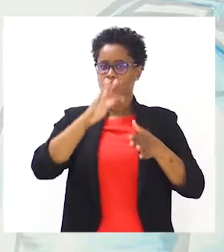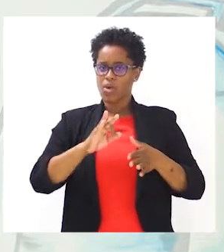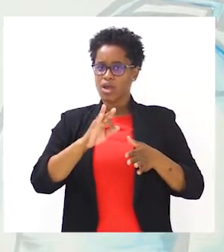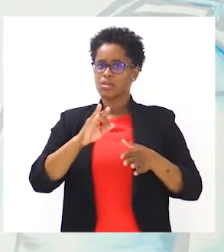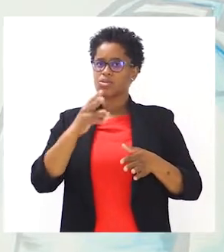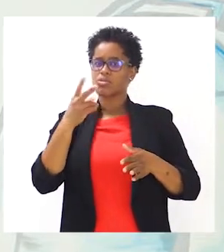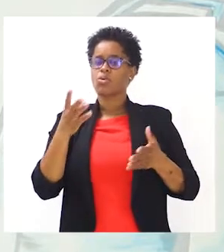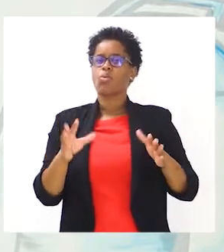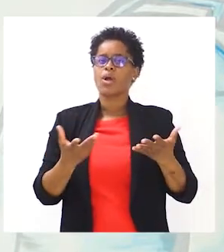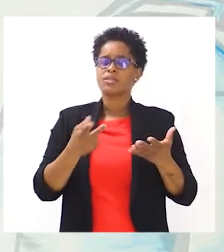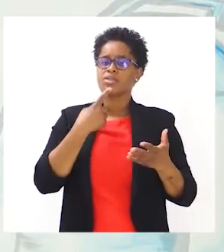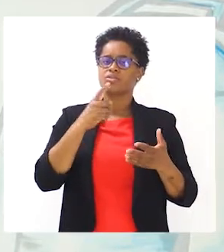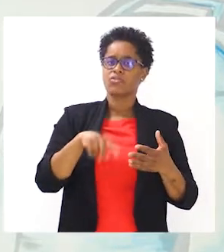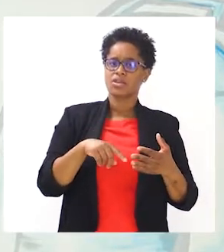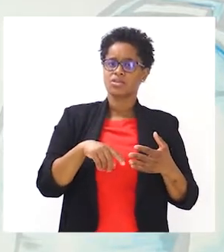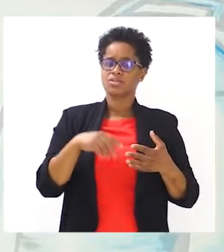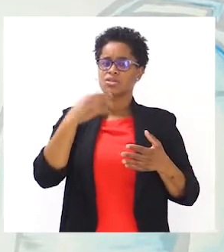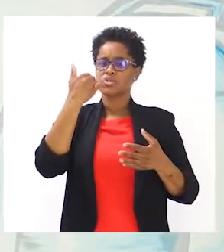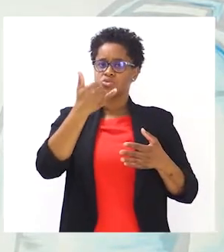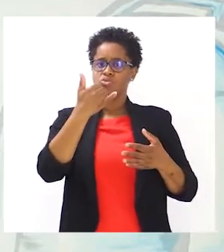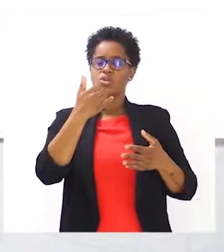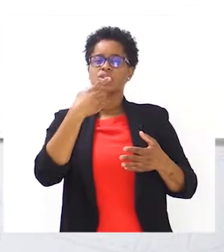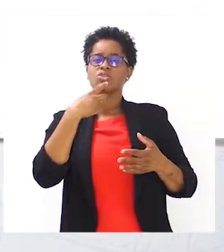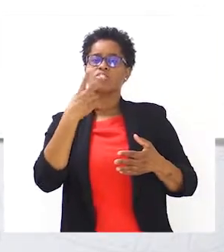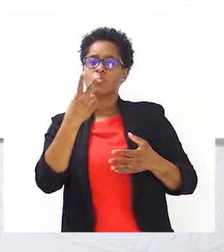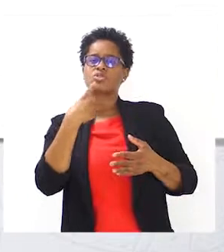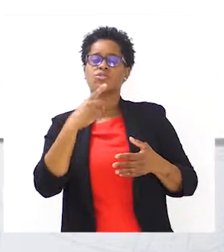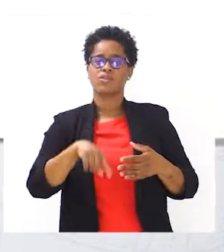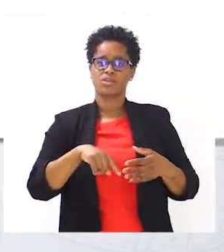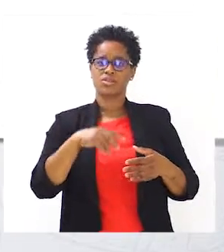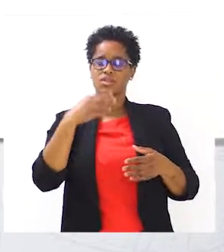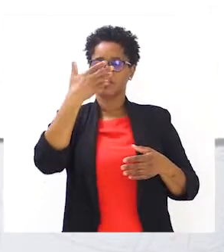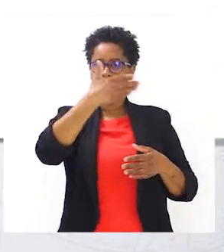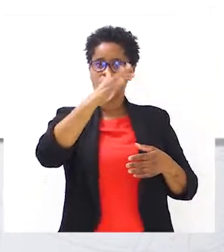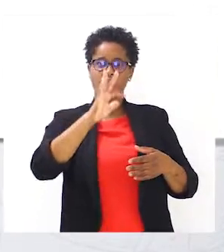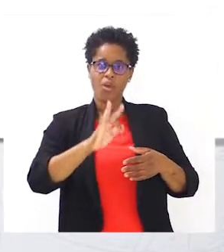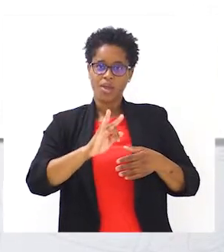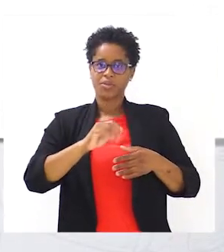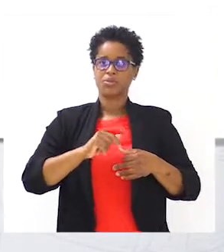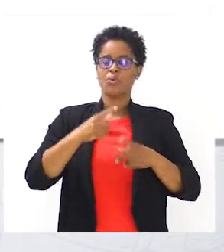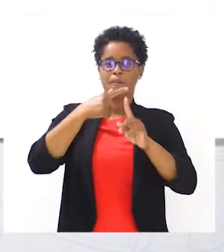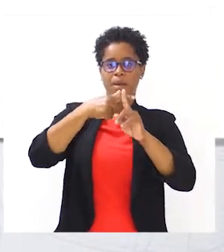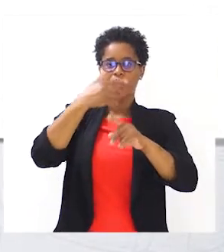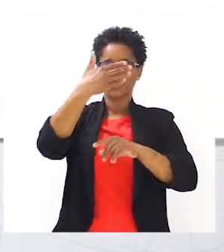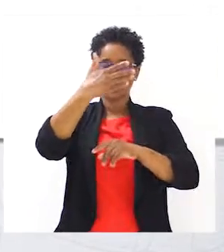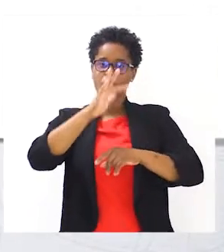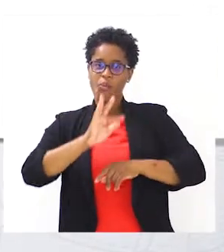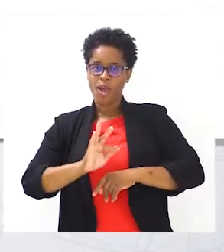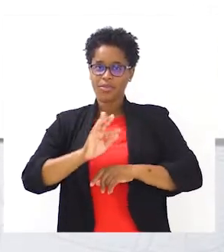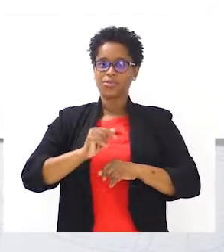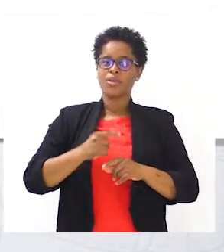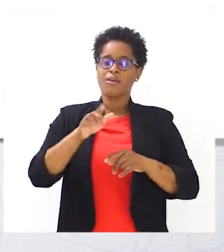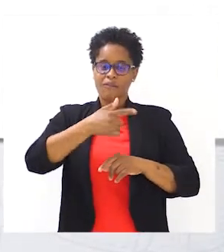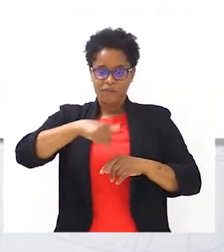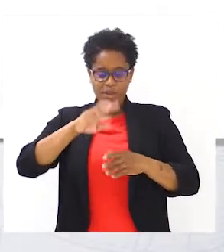quantas vezes? Isso mesmo, 2 vezes. Temos 1/4, mais 1/4.